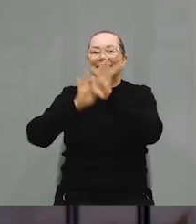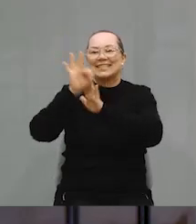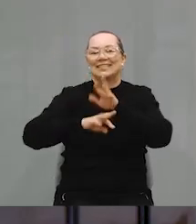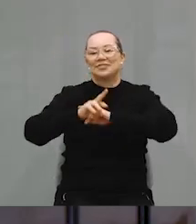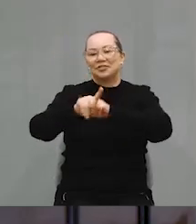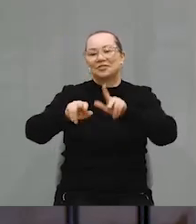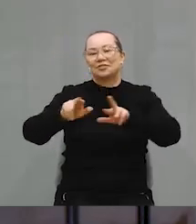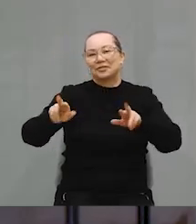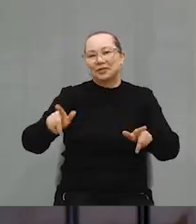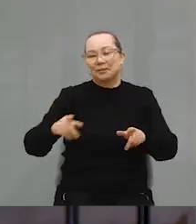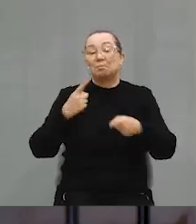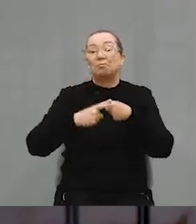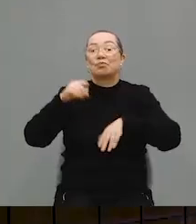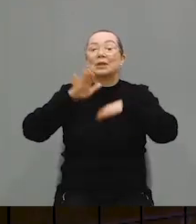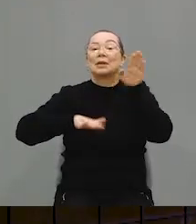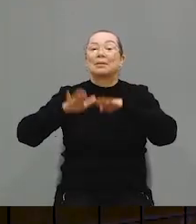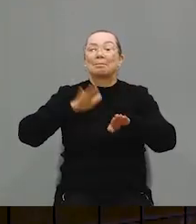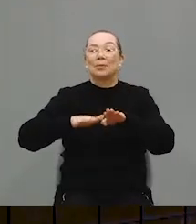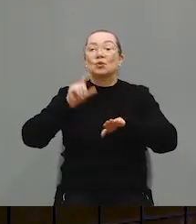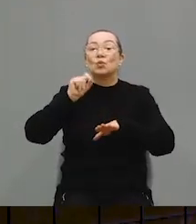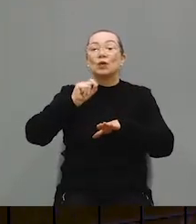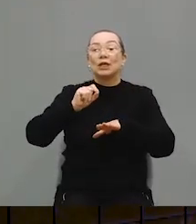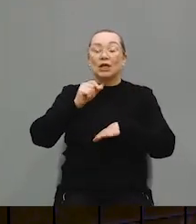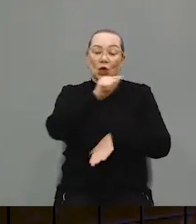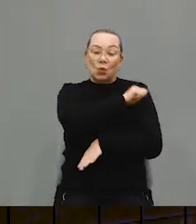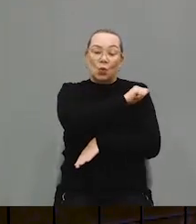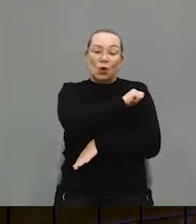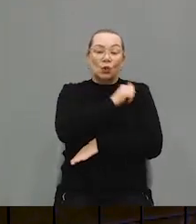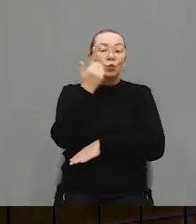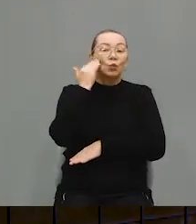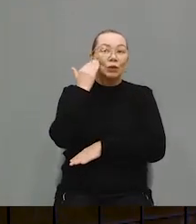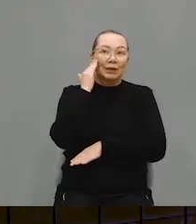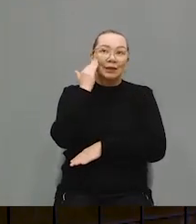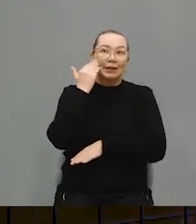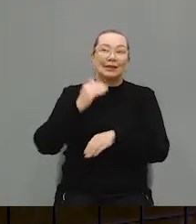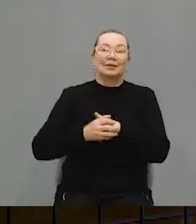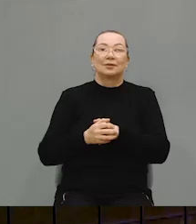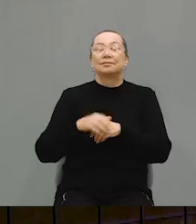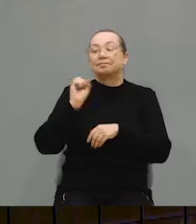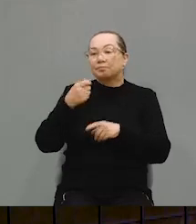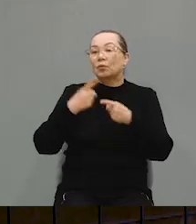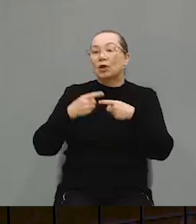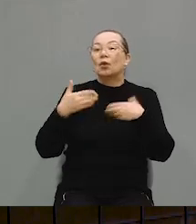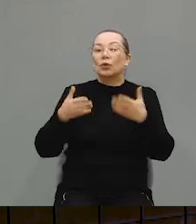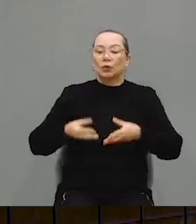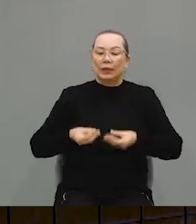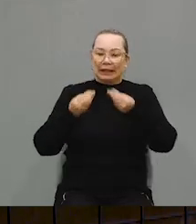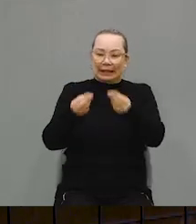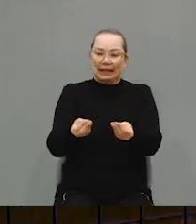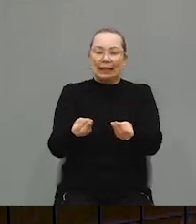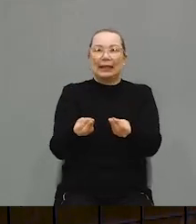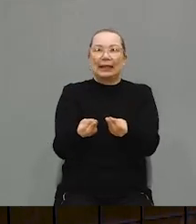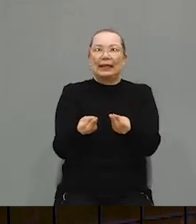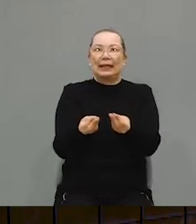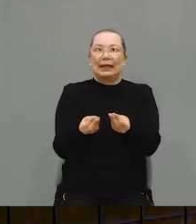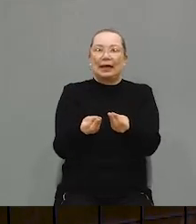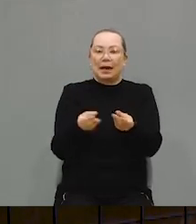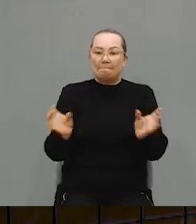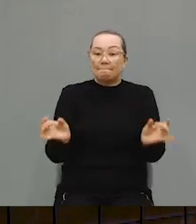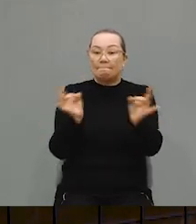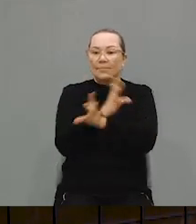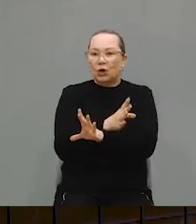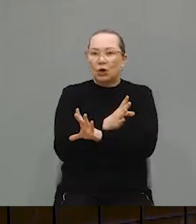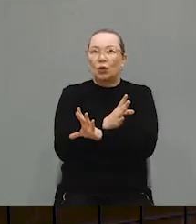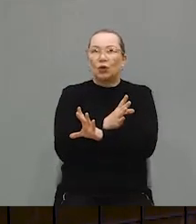interpretação do aluno, enfim. Sim, a ilustração sem o texto, porque quando vocês entregam a obra